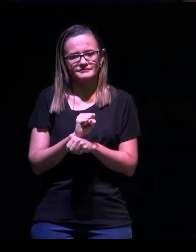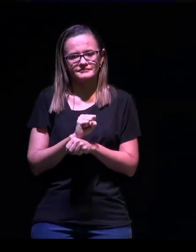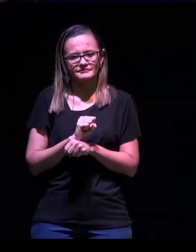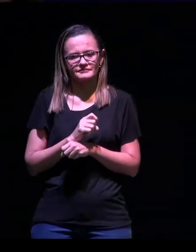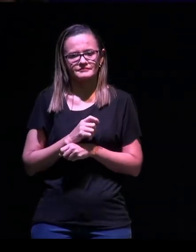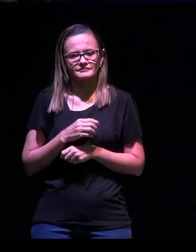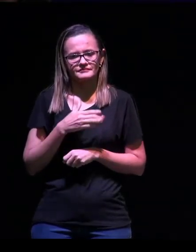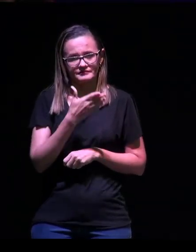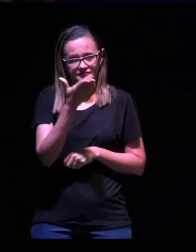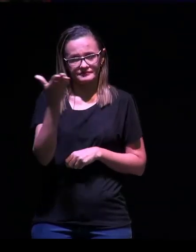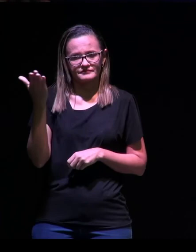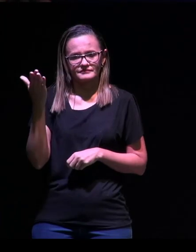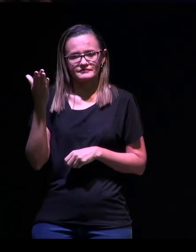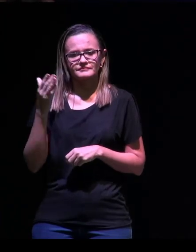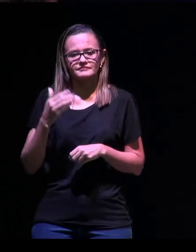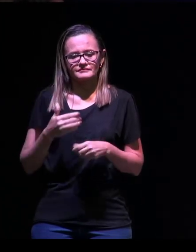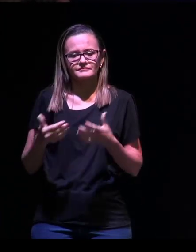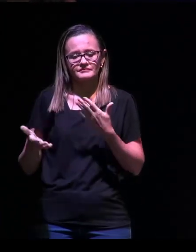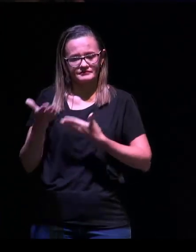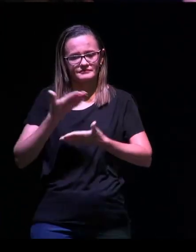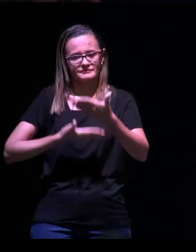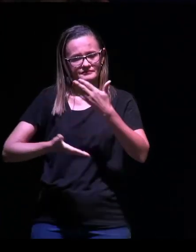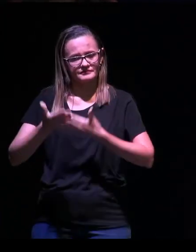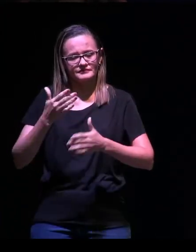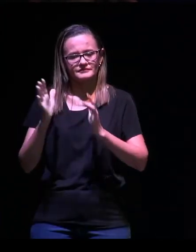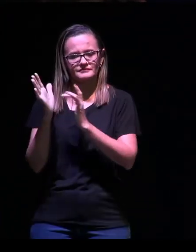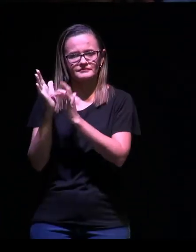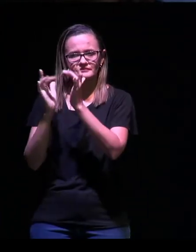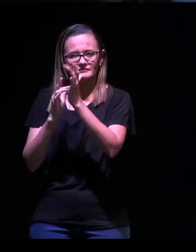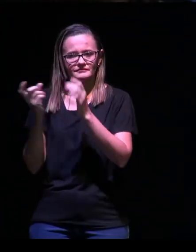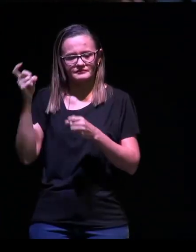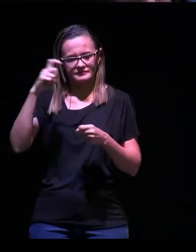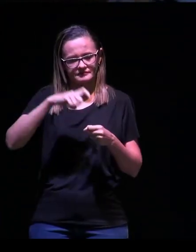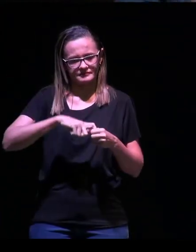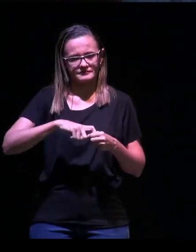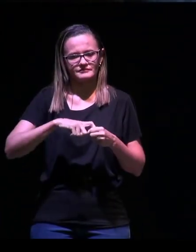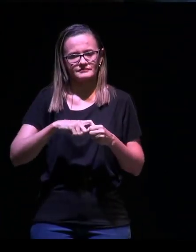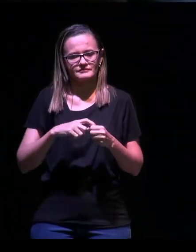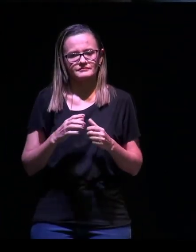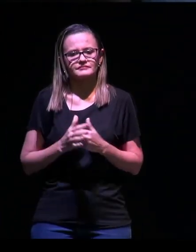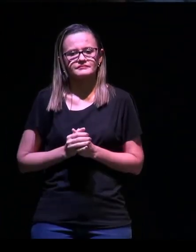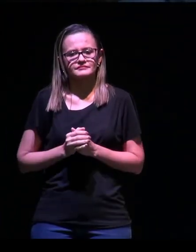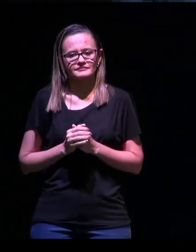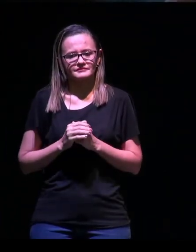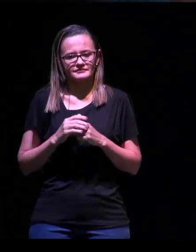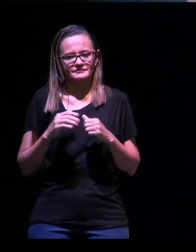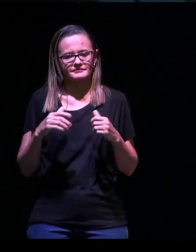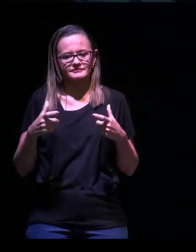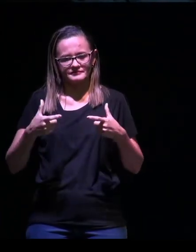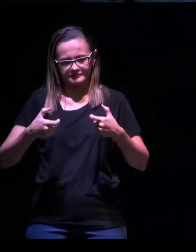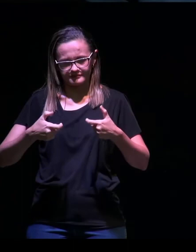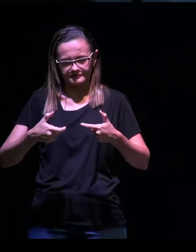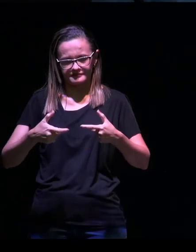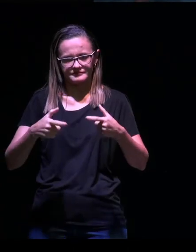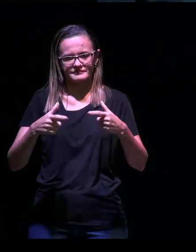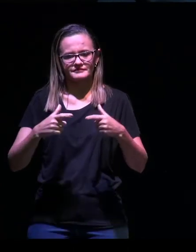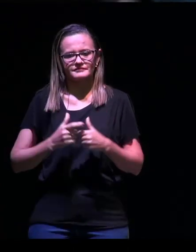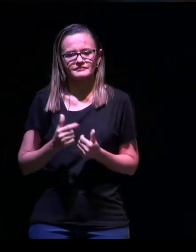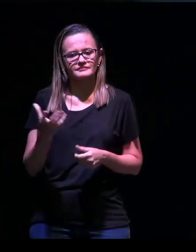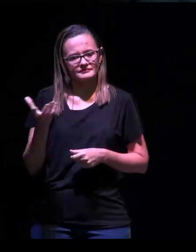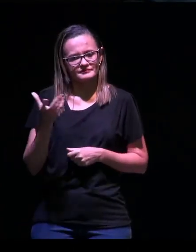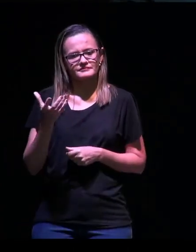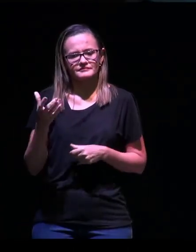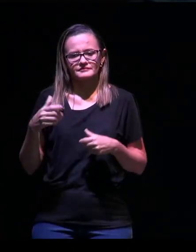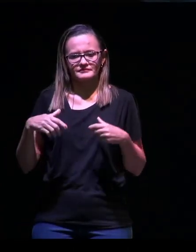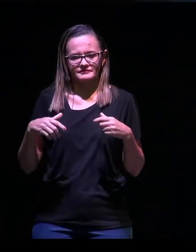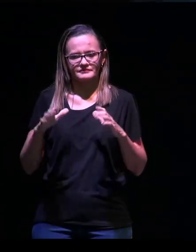mas do lado de Jesus. Talvez a gente vai dizer, Jesus, deixa eu matar isso aí, deixa isso para mim. Não, vocês já guerrearam, vocês lutaram demais na terra. Eu já